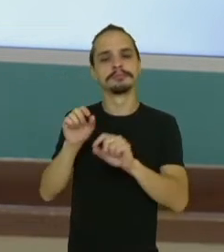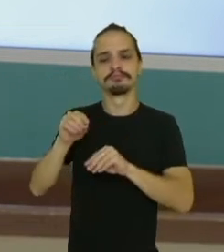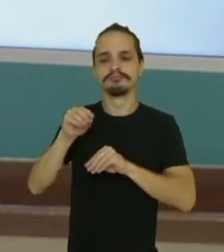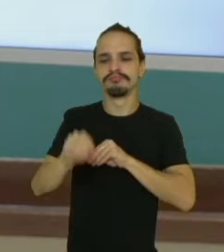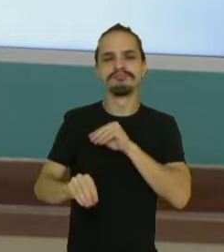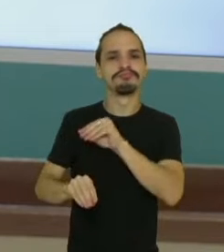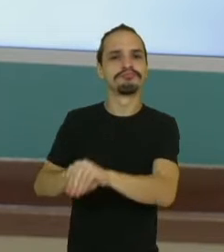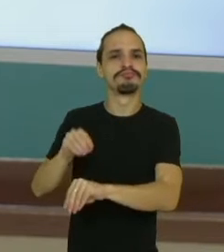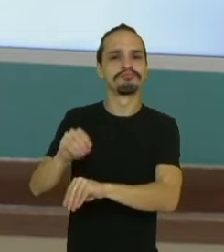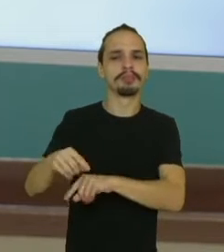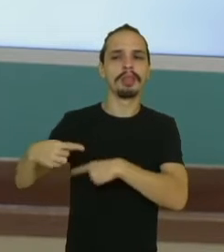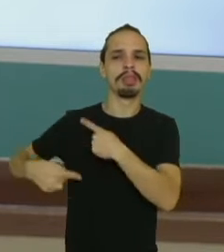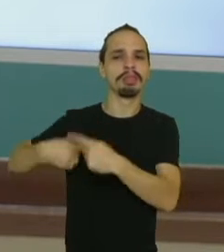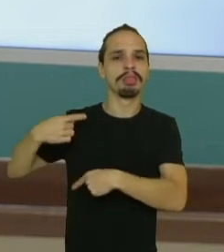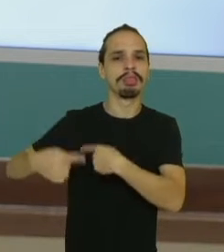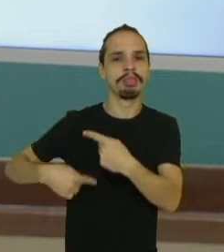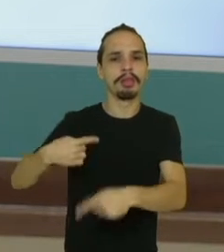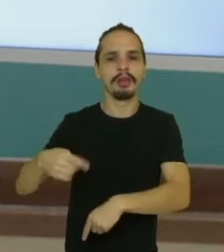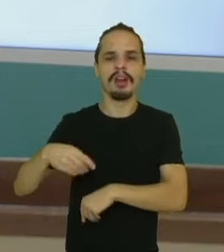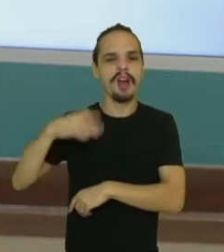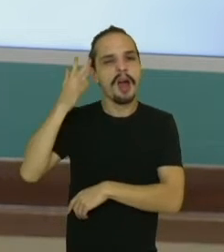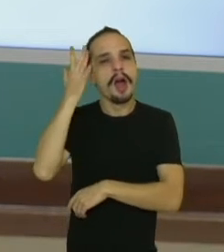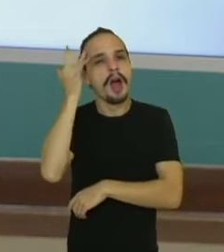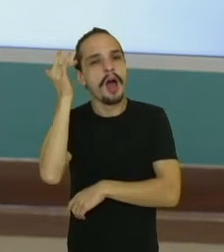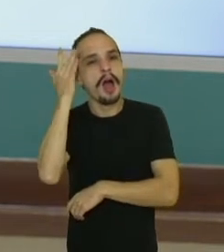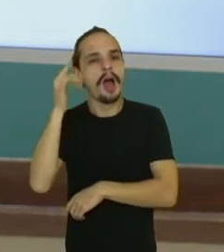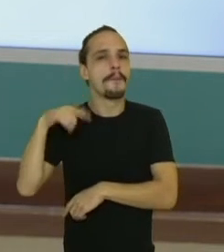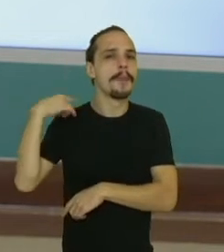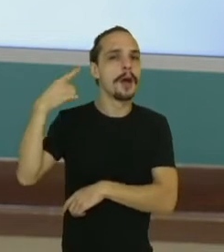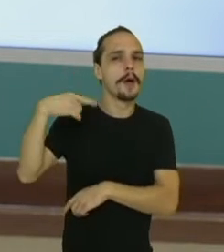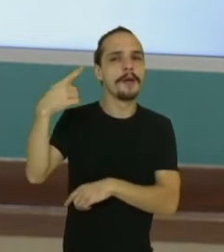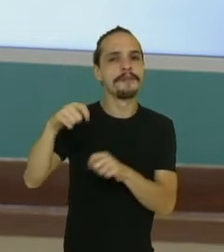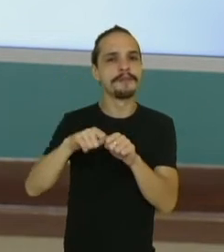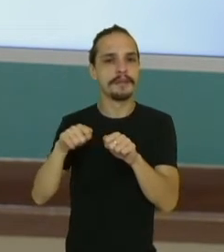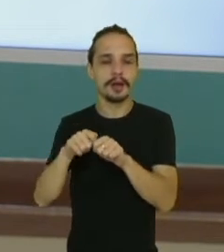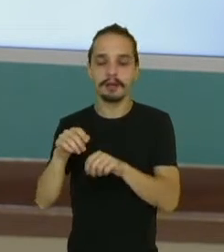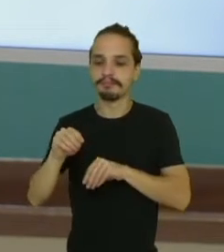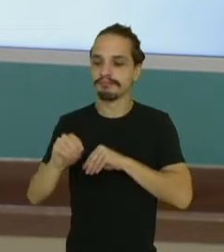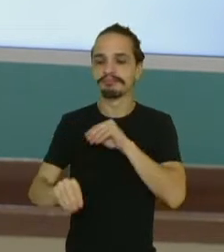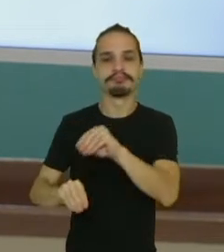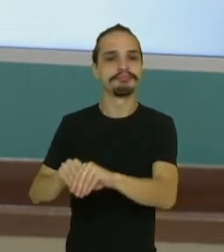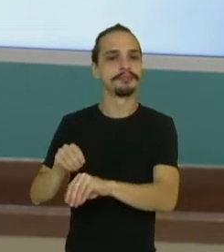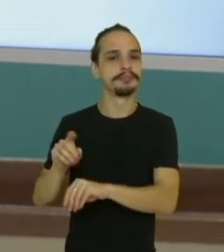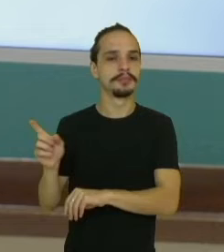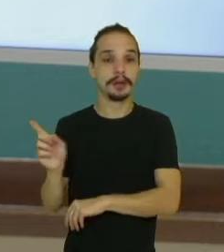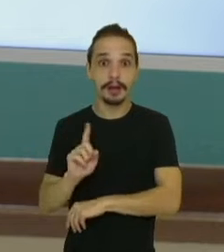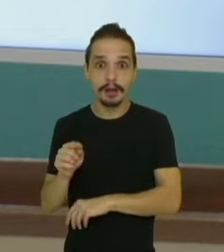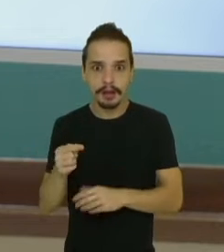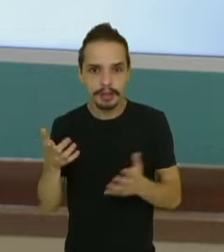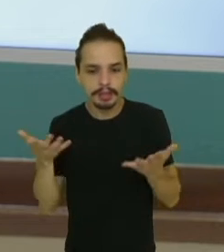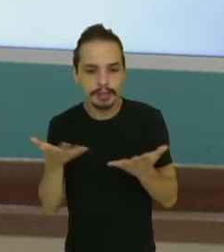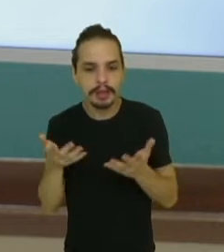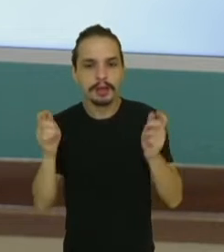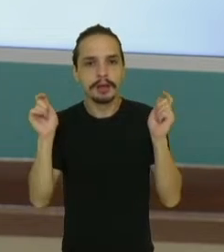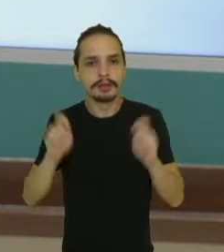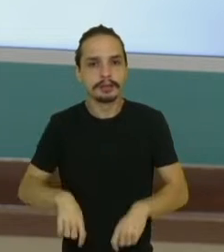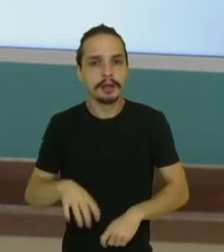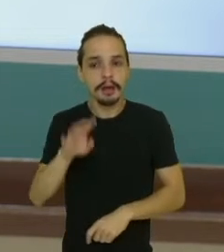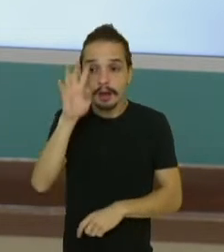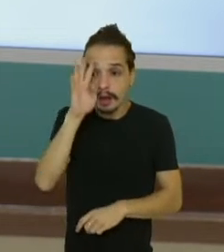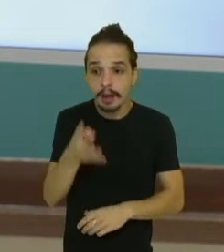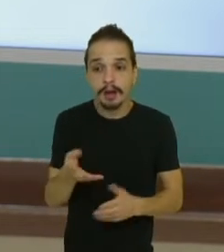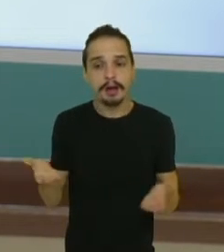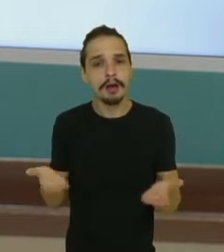que aquela ideia de adiar Deixar para depois né se você pode resolver o problema agora se você pode